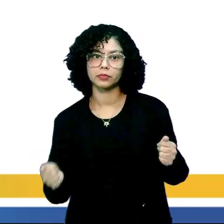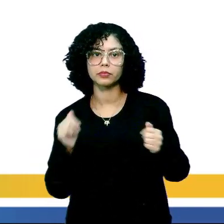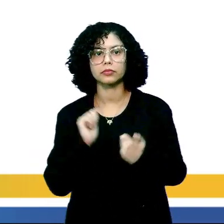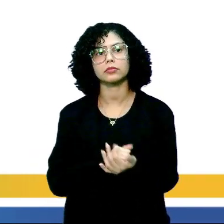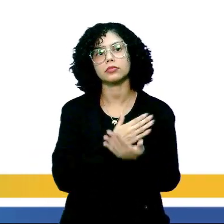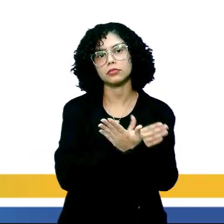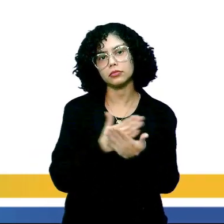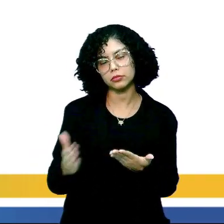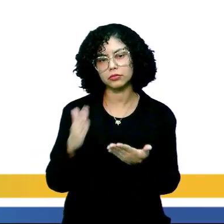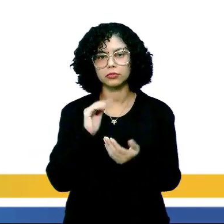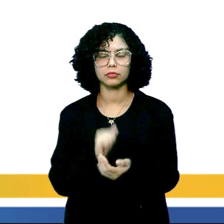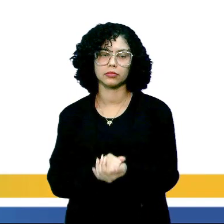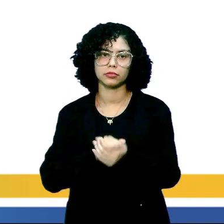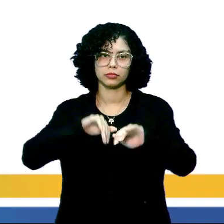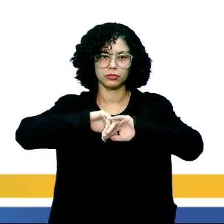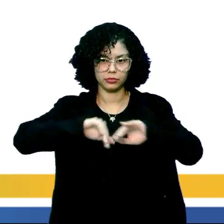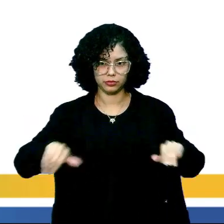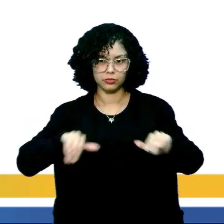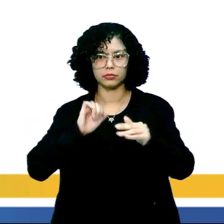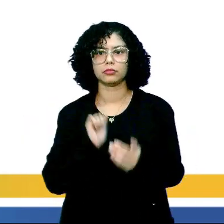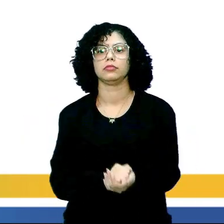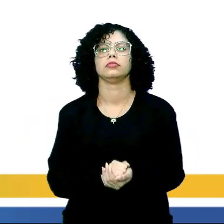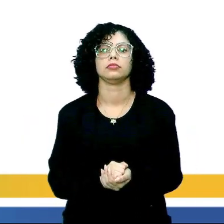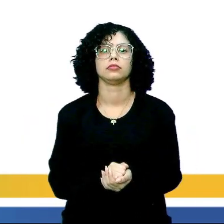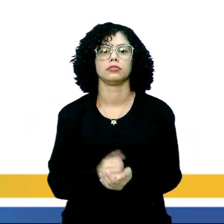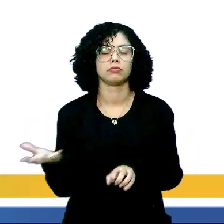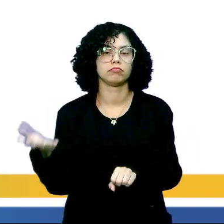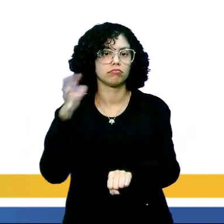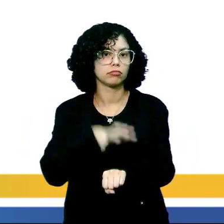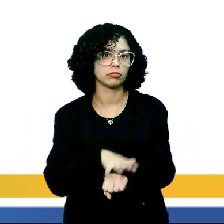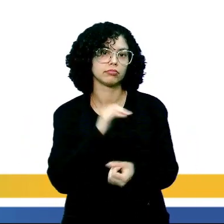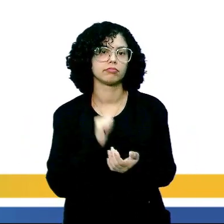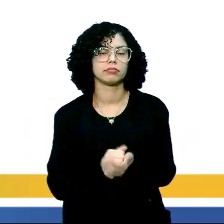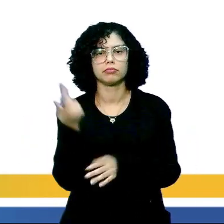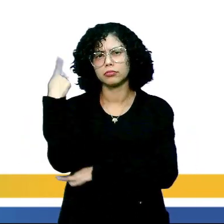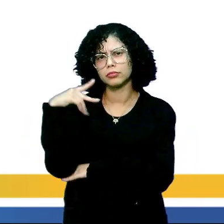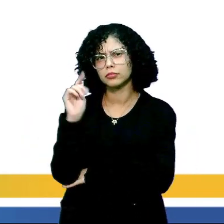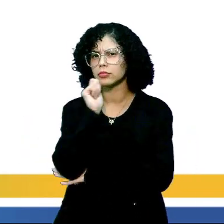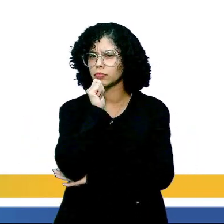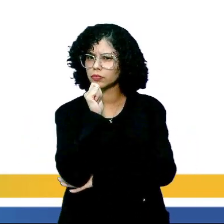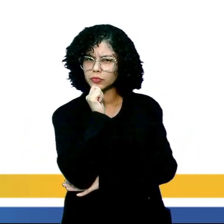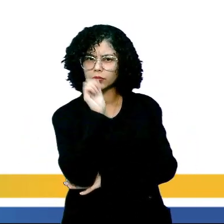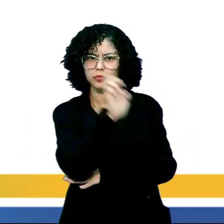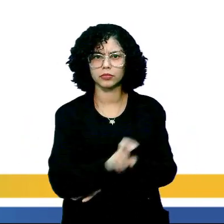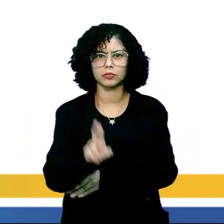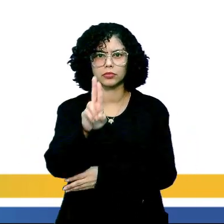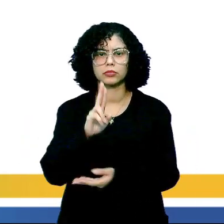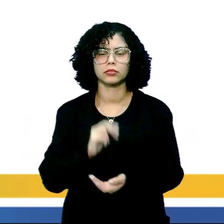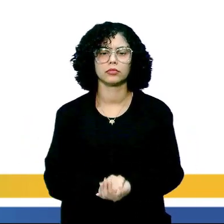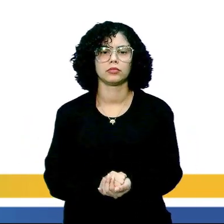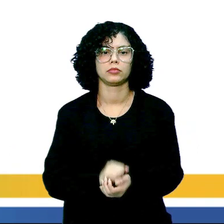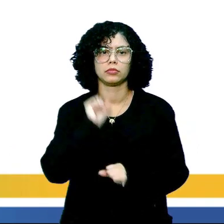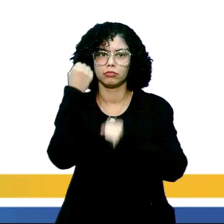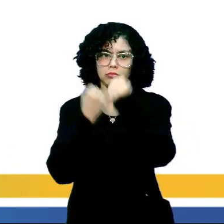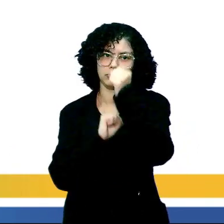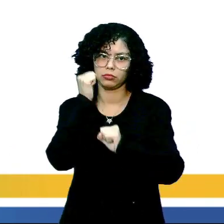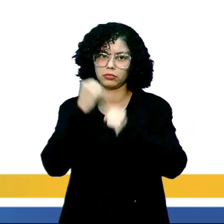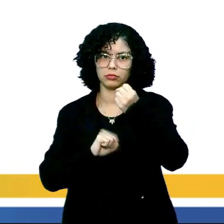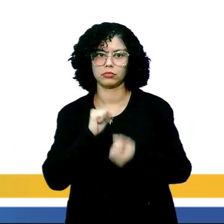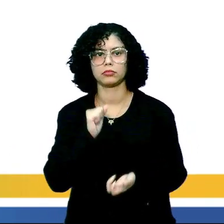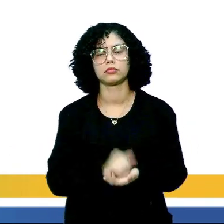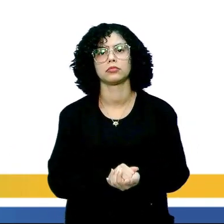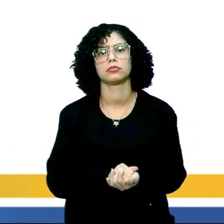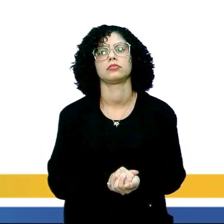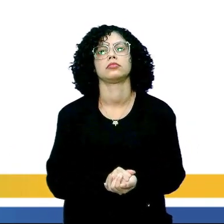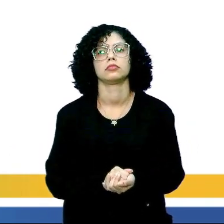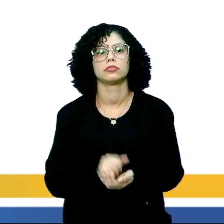vão começar a desandar aqui para a colônia na época em que a Europa vai começar a se industrializar.